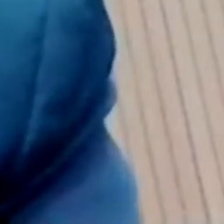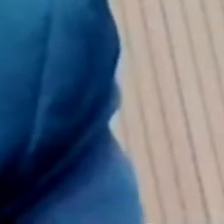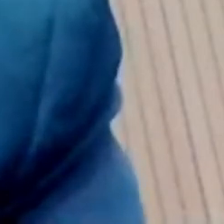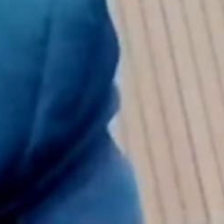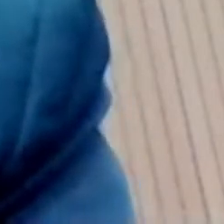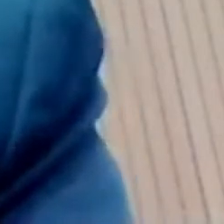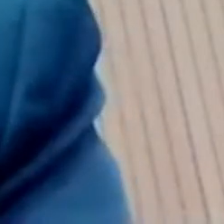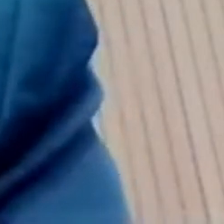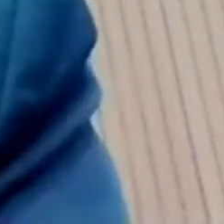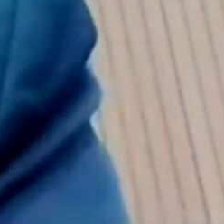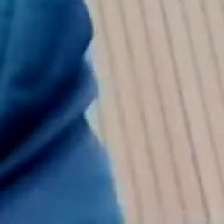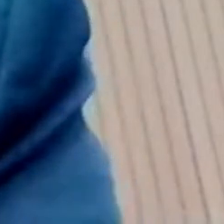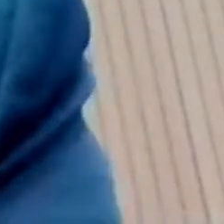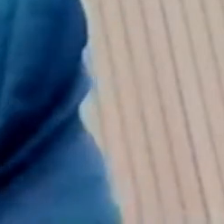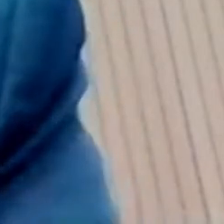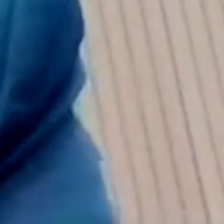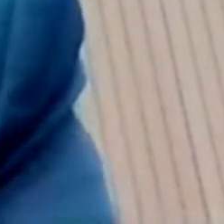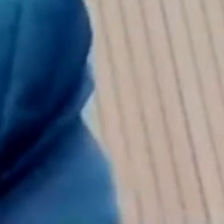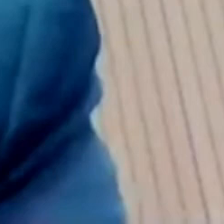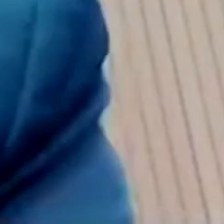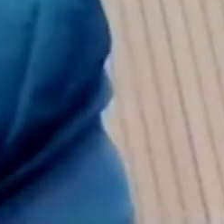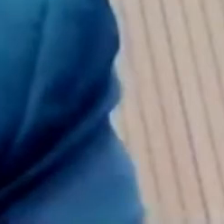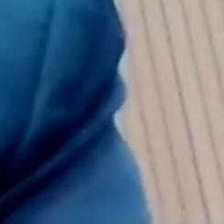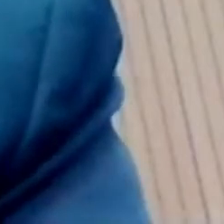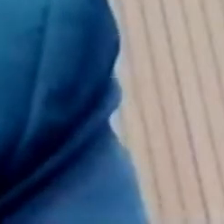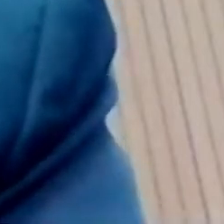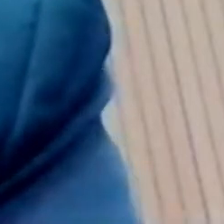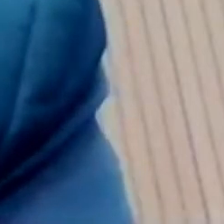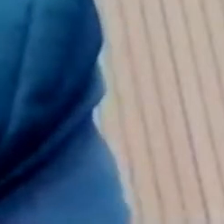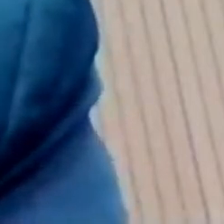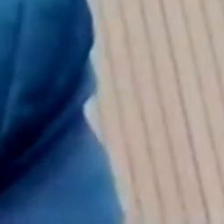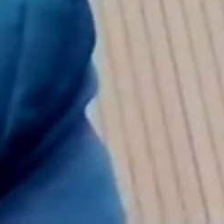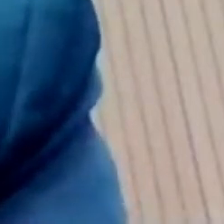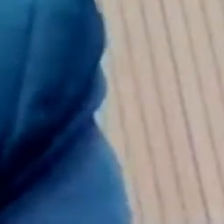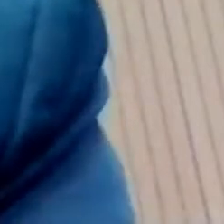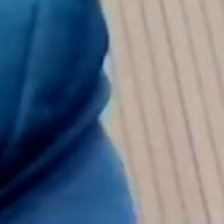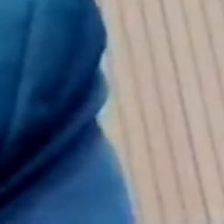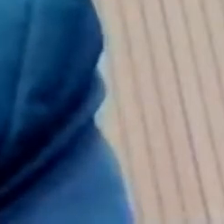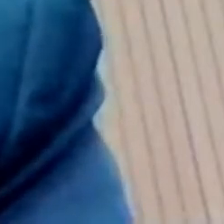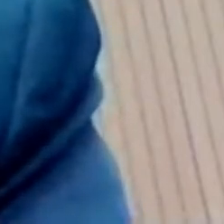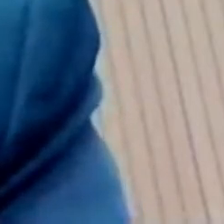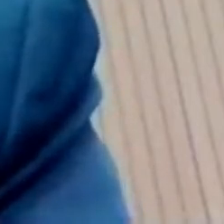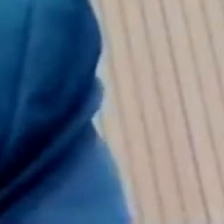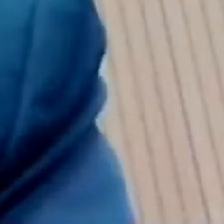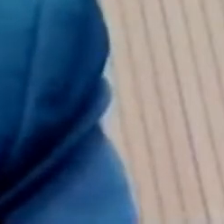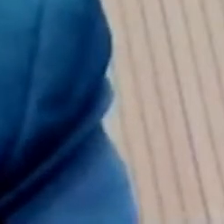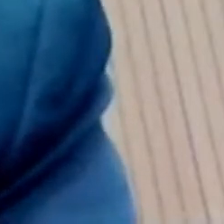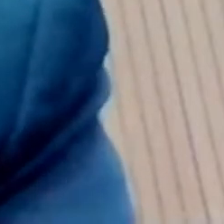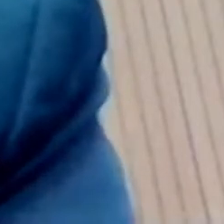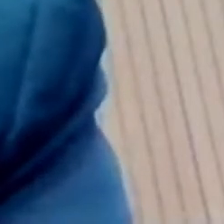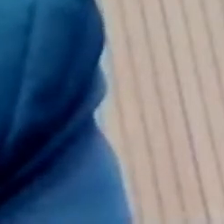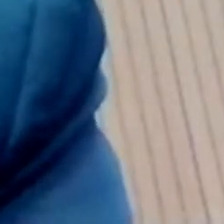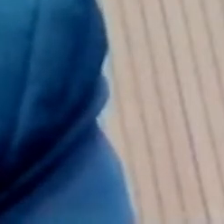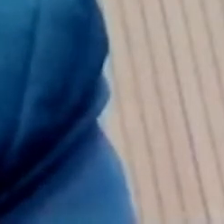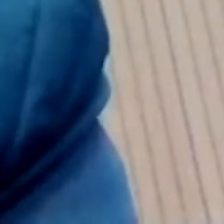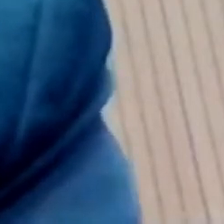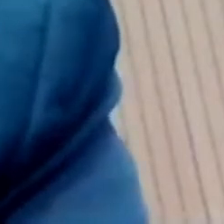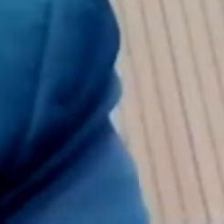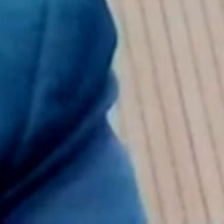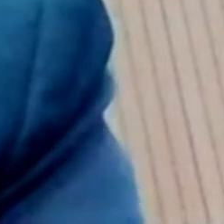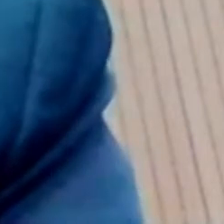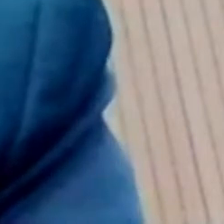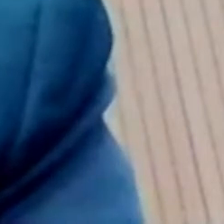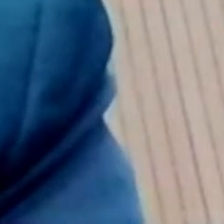de algum investimento, mas a gente está pronto para colocar, né? E a rede de ótica está caminhando cada vez mais, como o